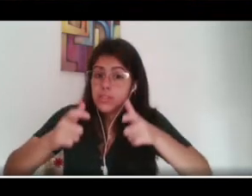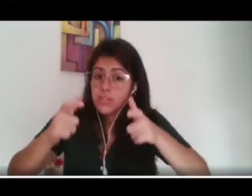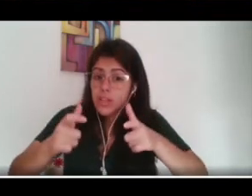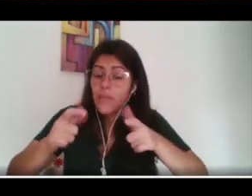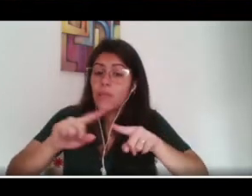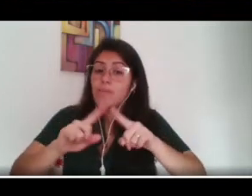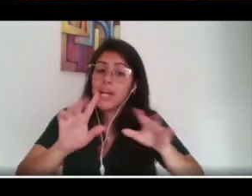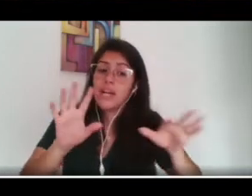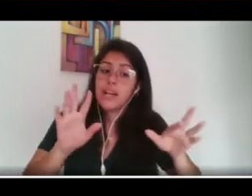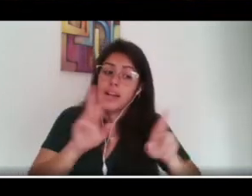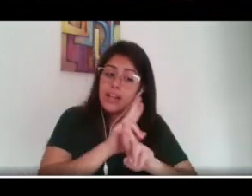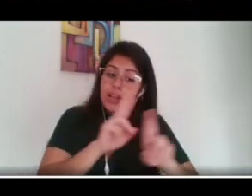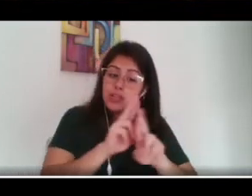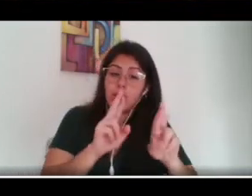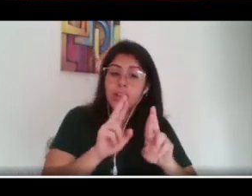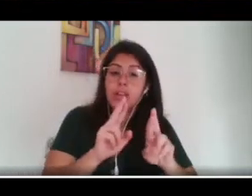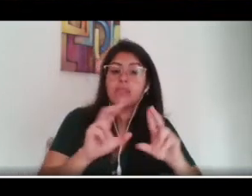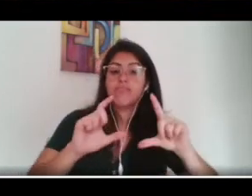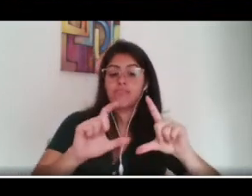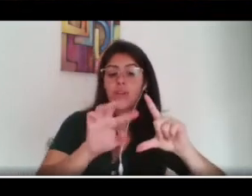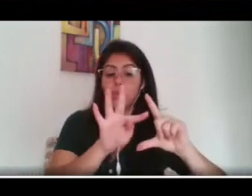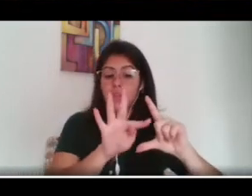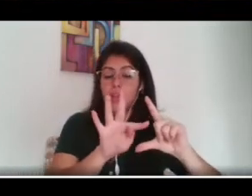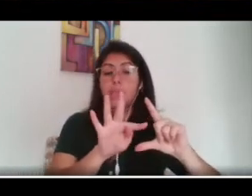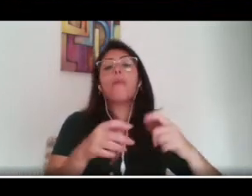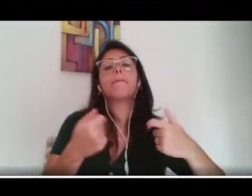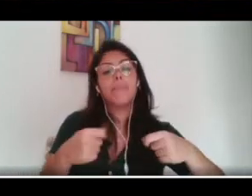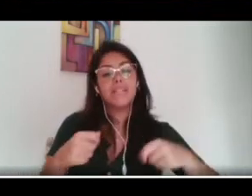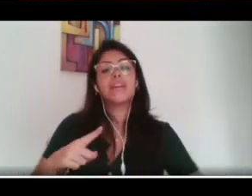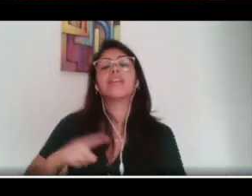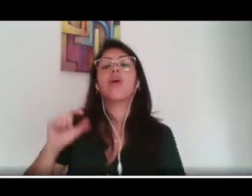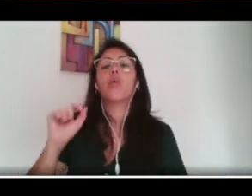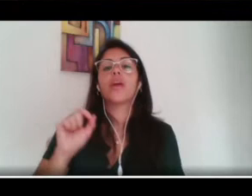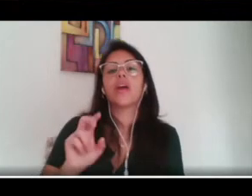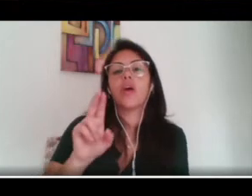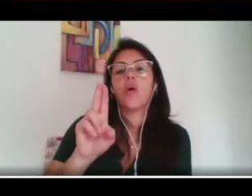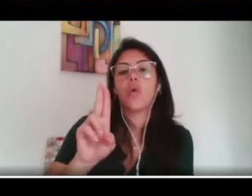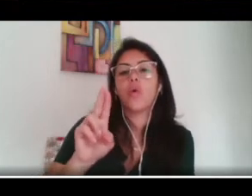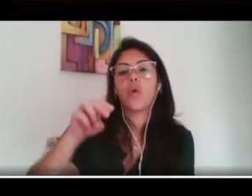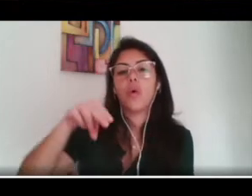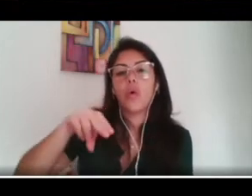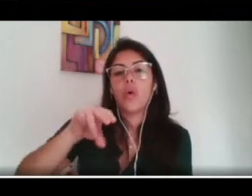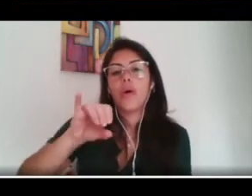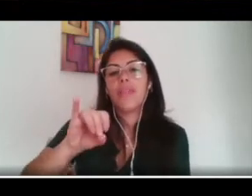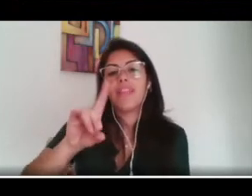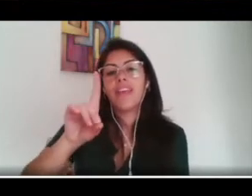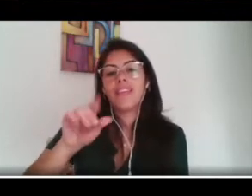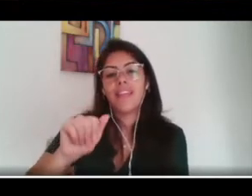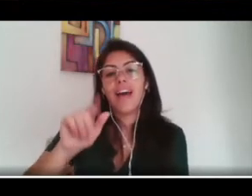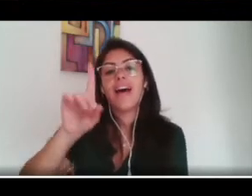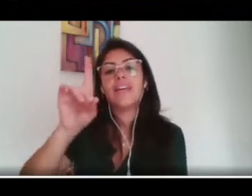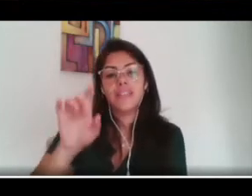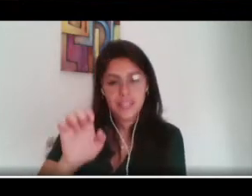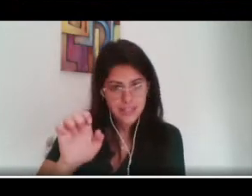você precisa dar unidades. Então, aqui, ó, eu tenho alguma coisa que multiplica o tempo, e essa coisa aqui, ela tem